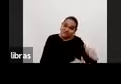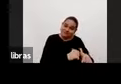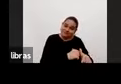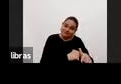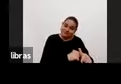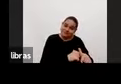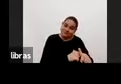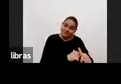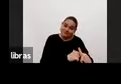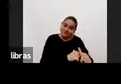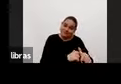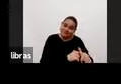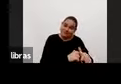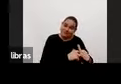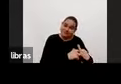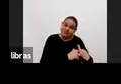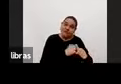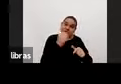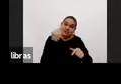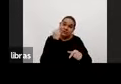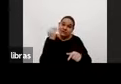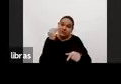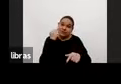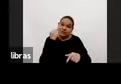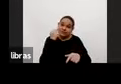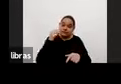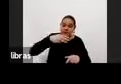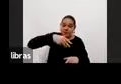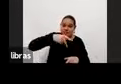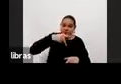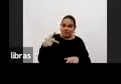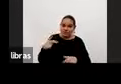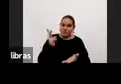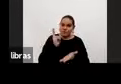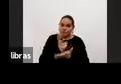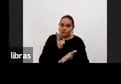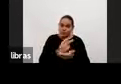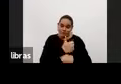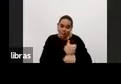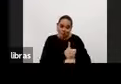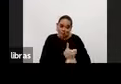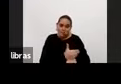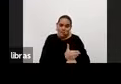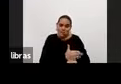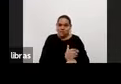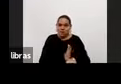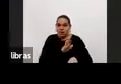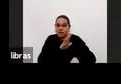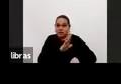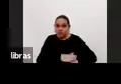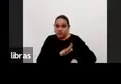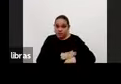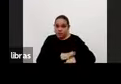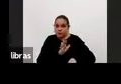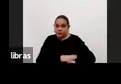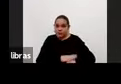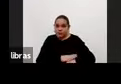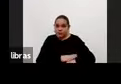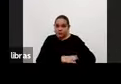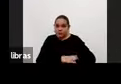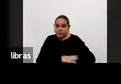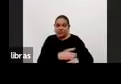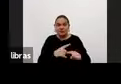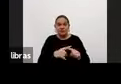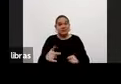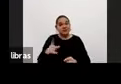se aplicar redução de jornada ou suspensão do trabalho, há indicações que isso não será